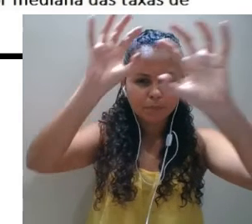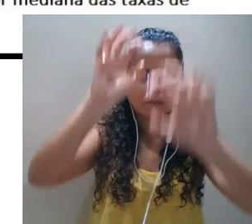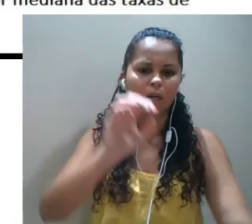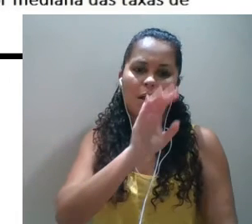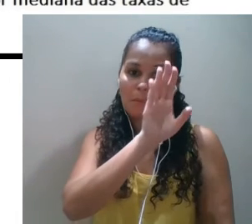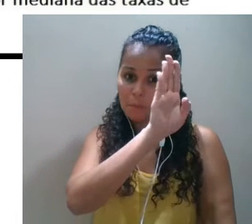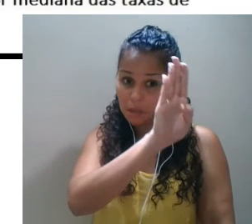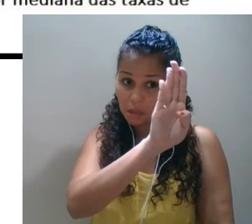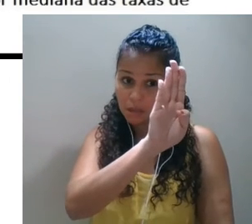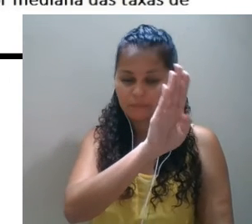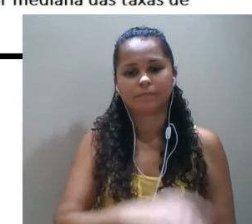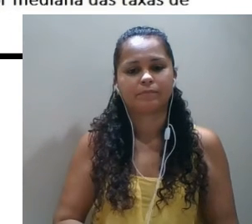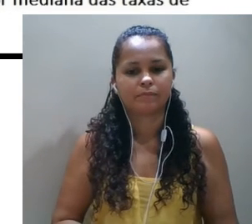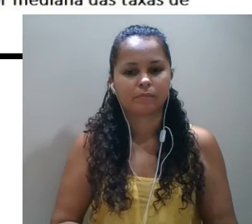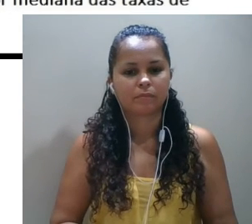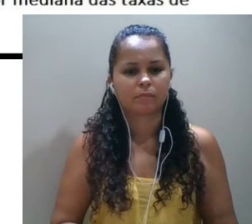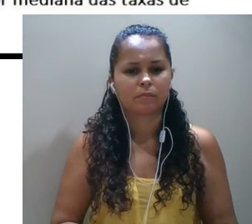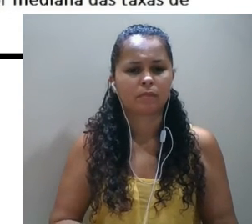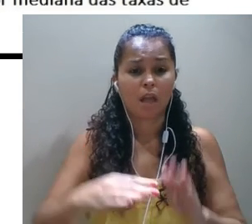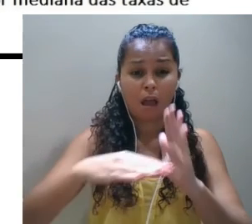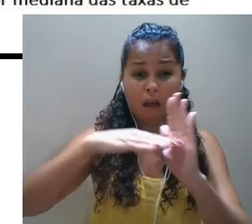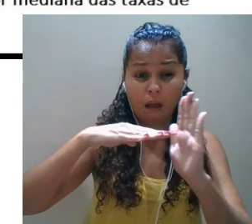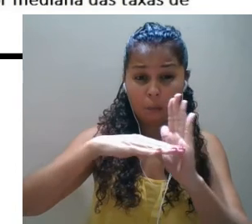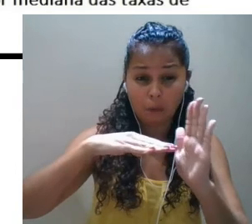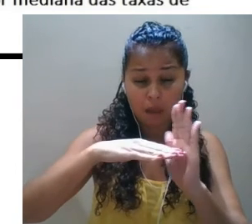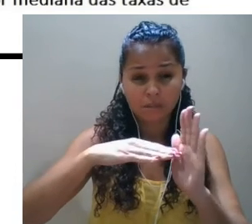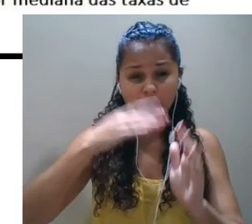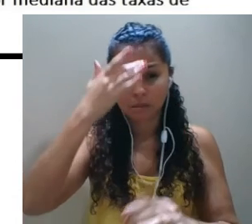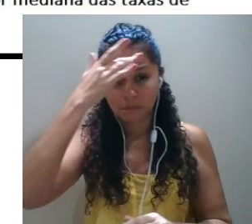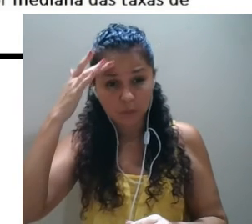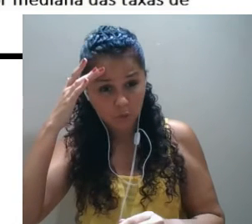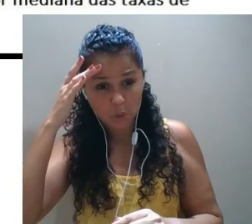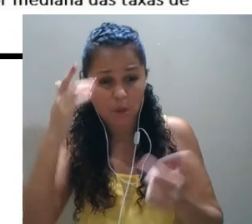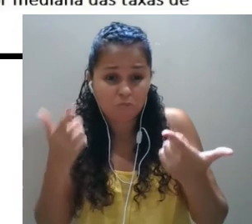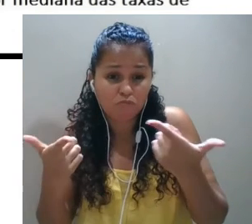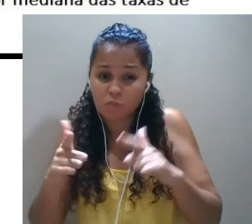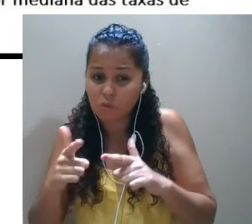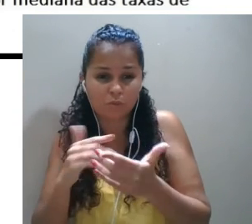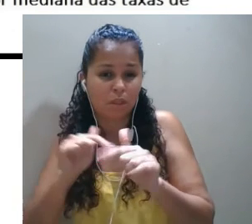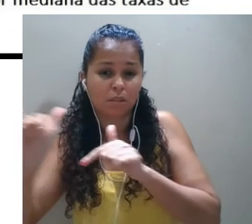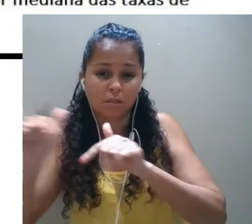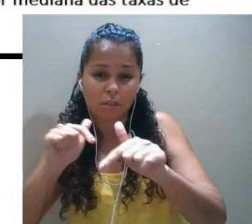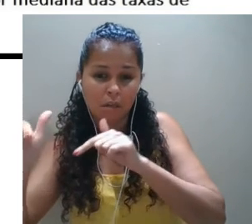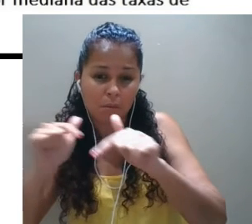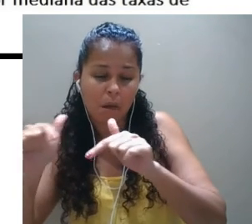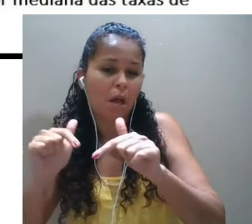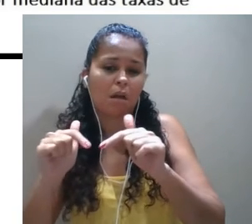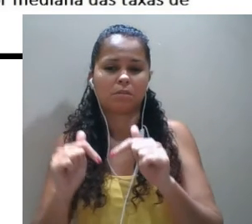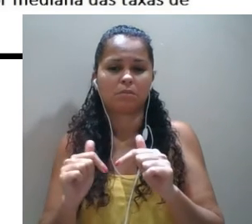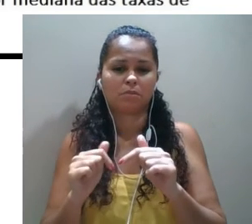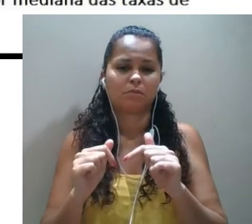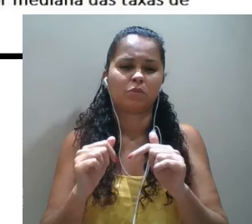B, e ele pegou aqui a média de desempregados, né? Neste ano determinado, neste outro